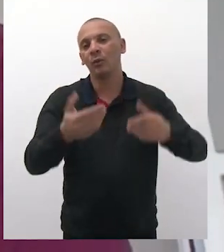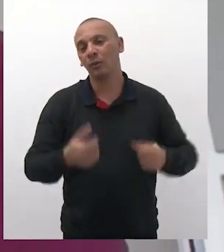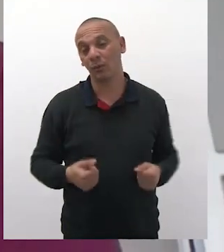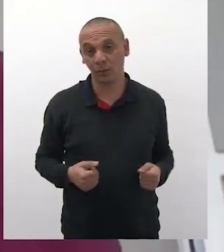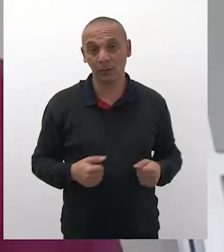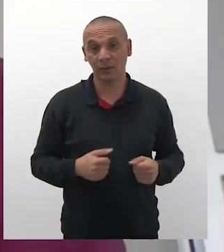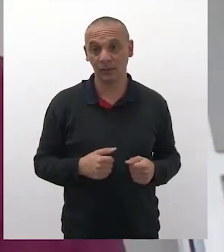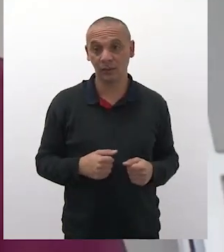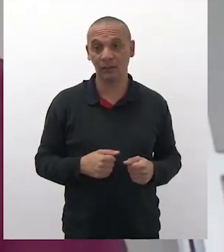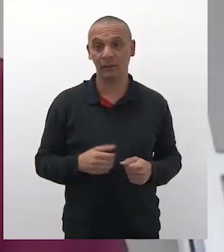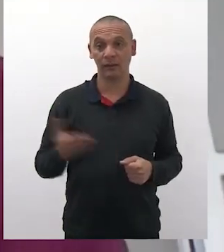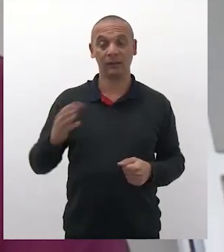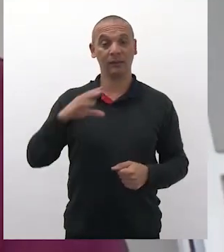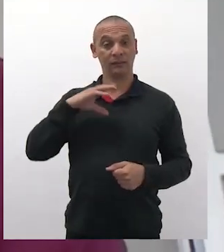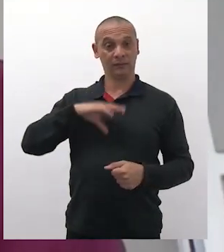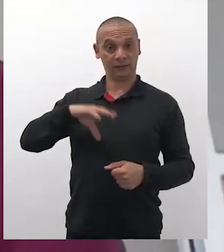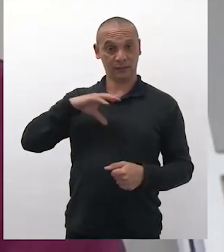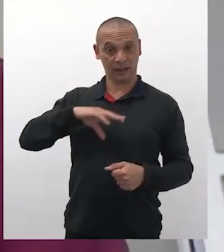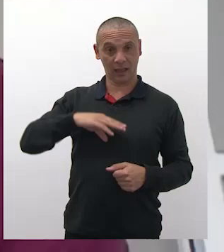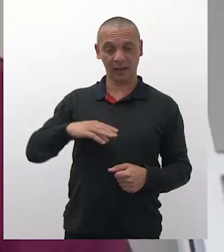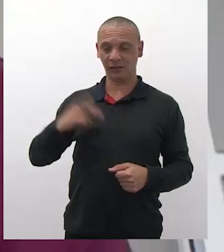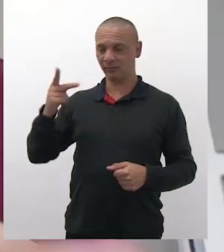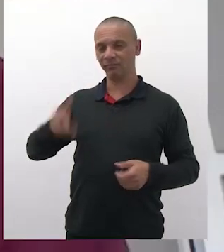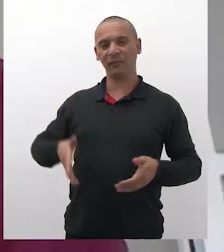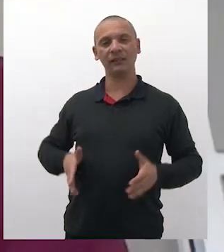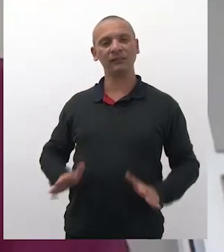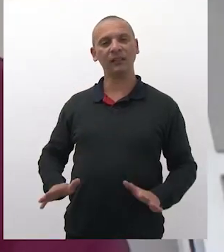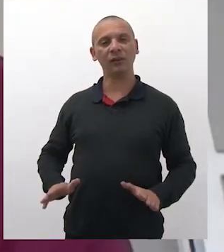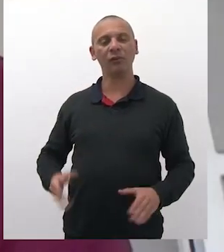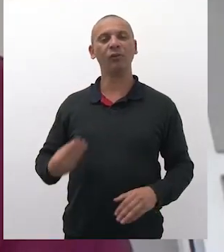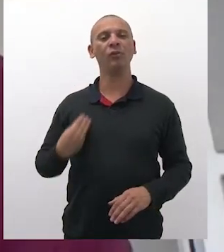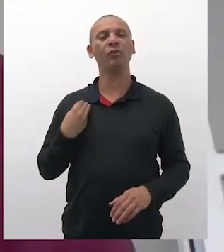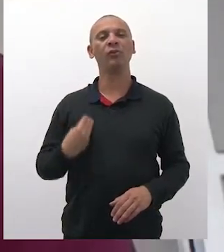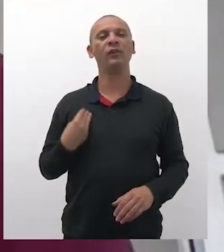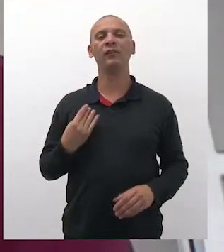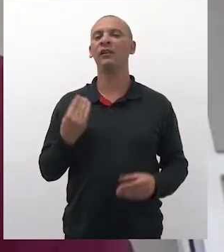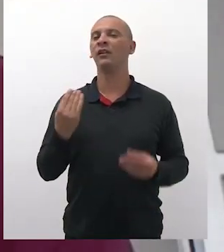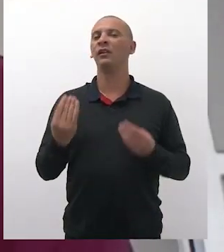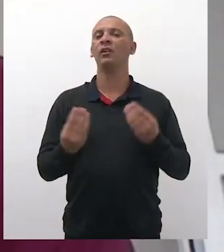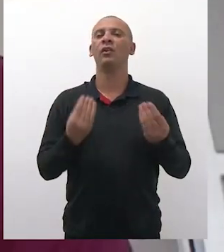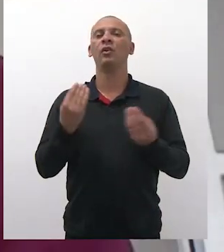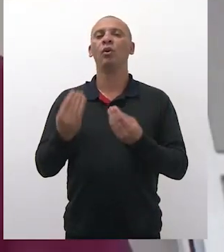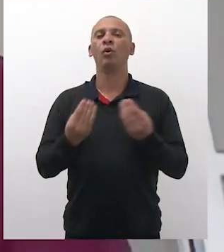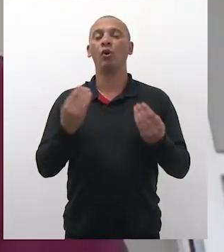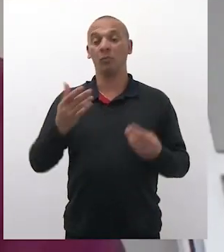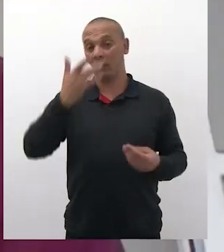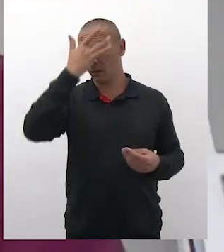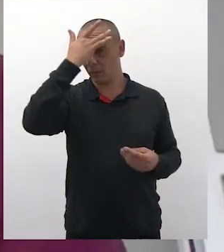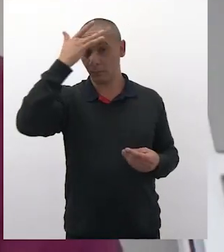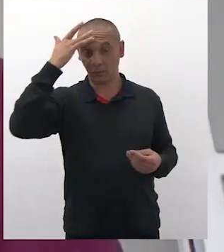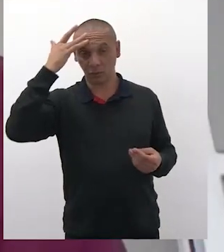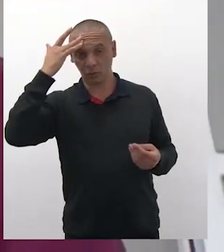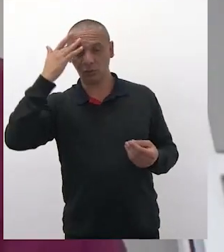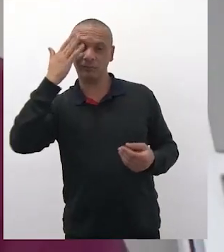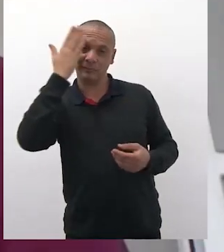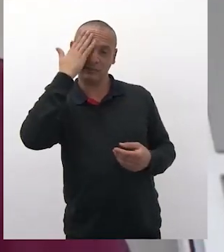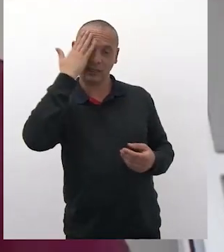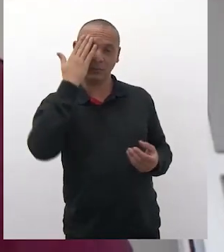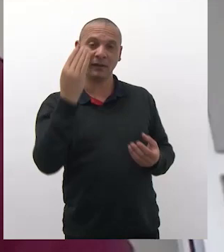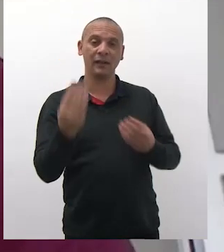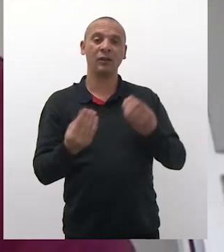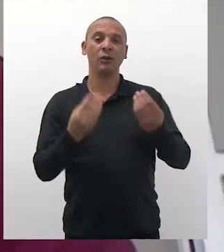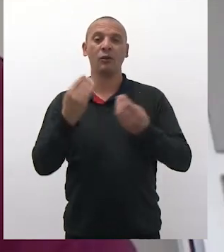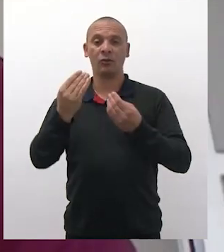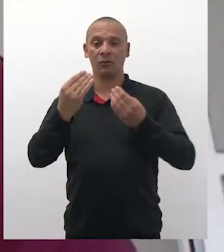sobre a cidade, onde você nasceu, onde você vivia, só para o público ter novamente uma